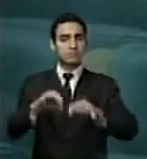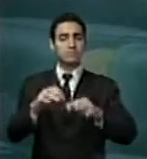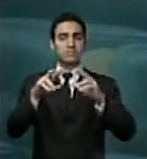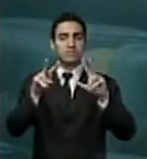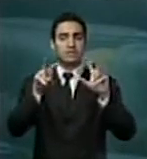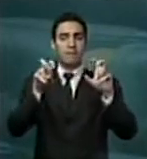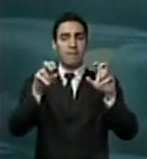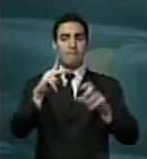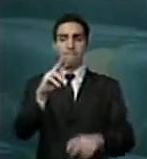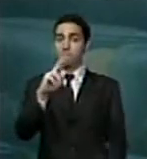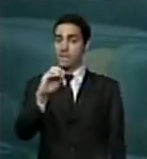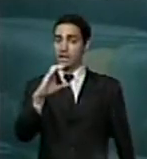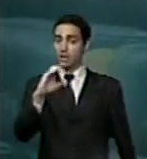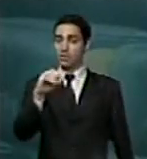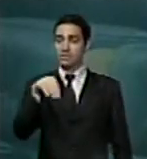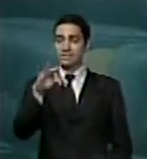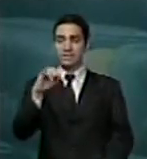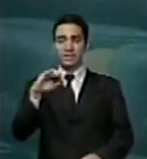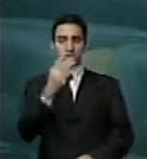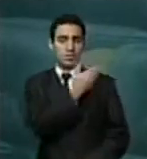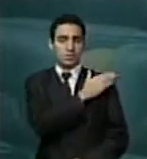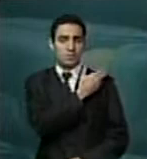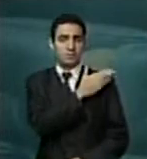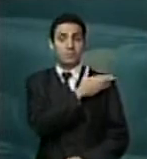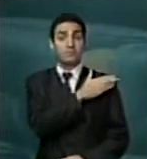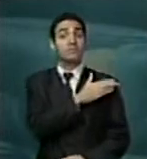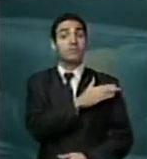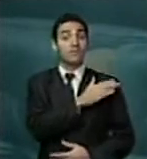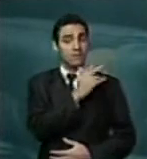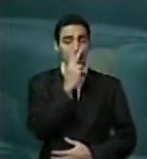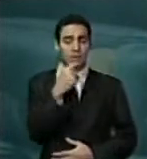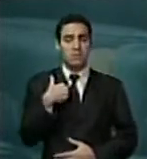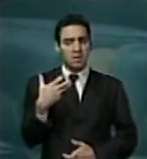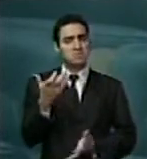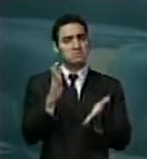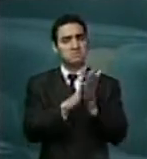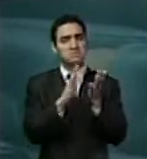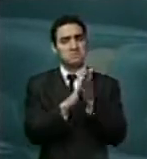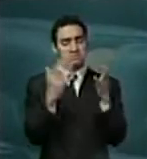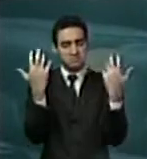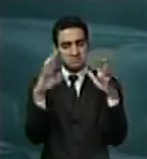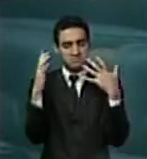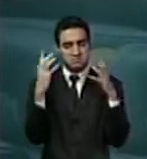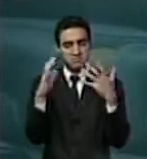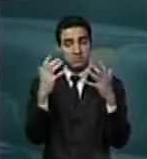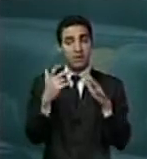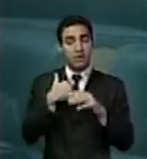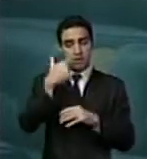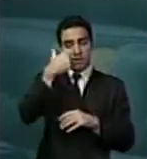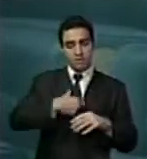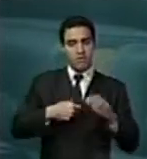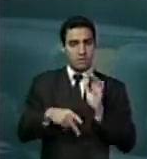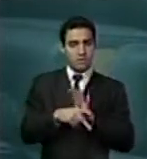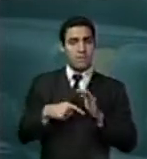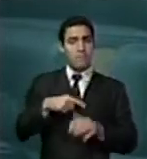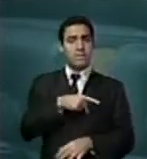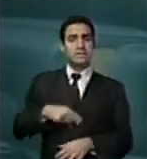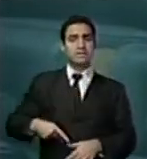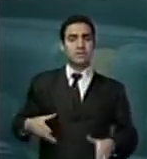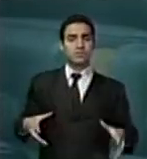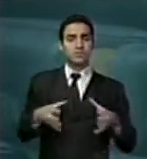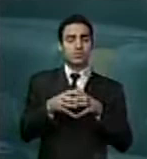tema preconceito, eu quero aplaudi-la, eu quero dizer, como presidente da